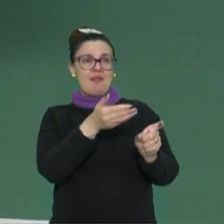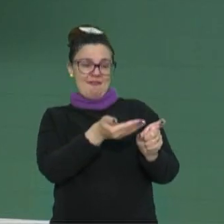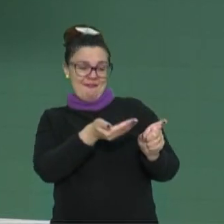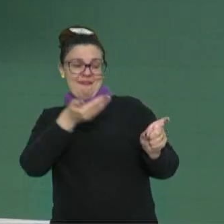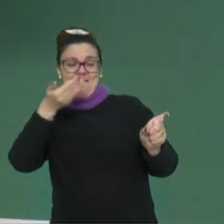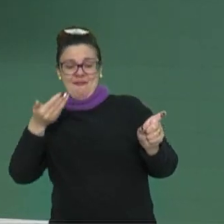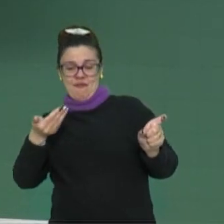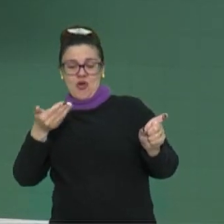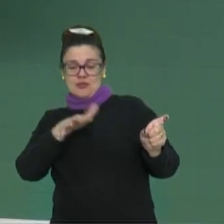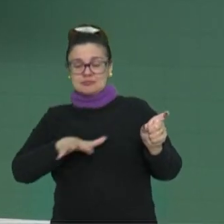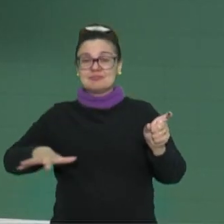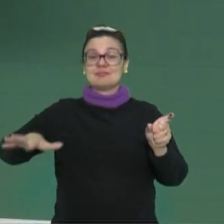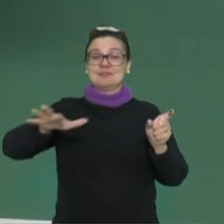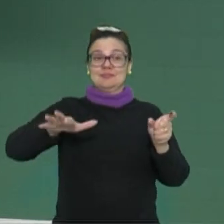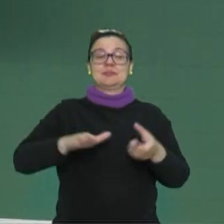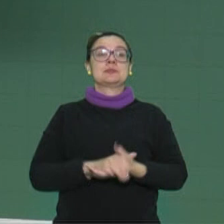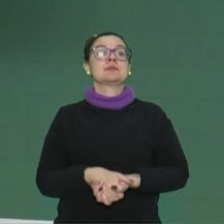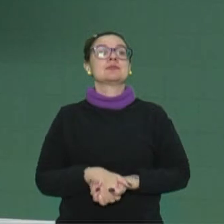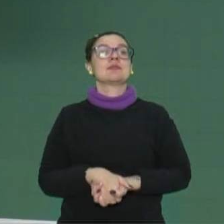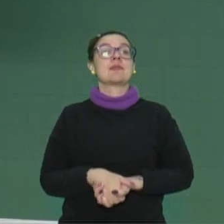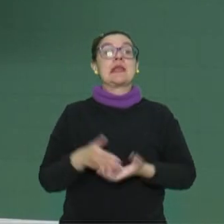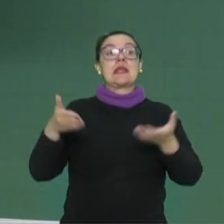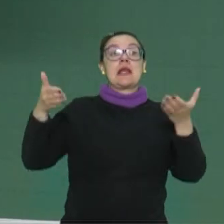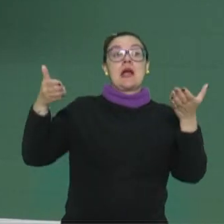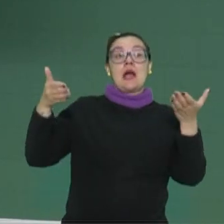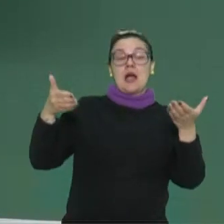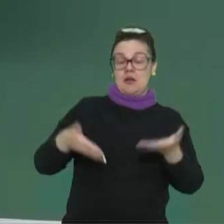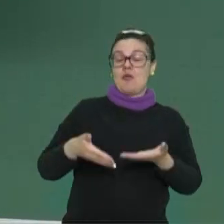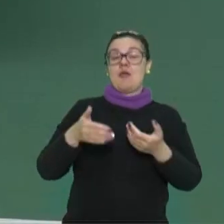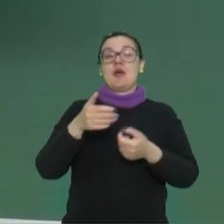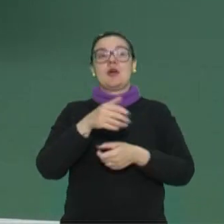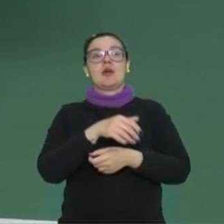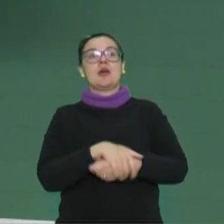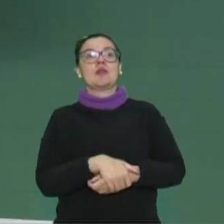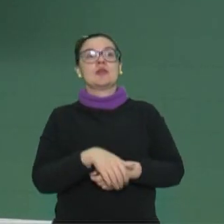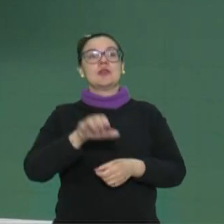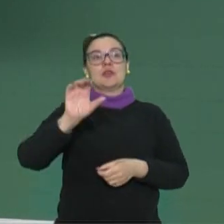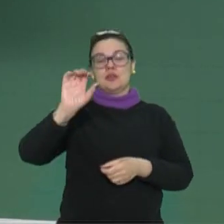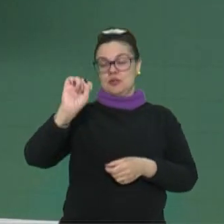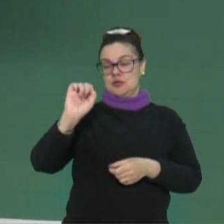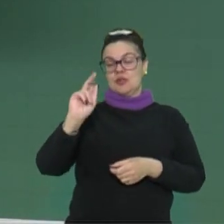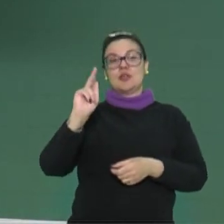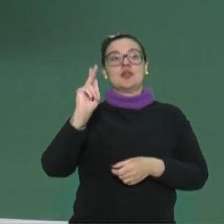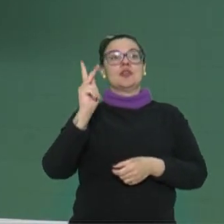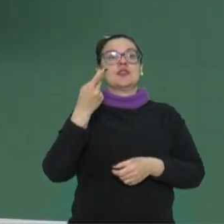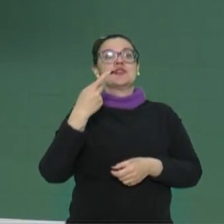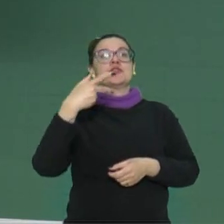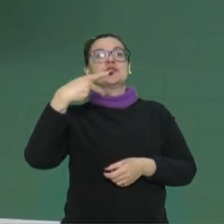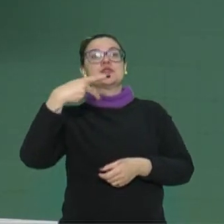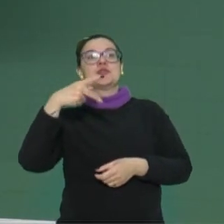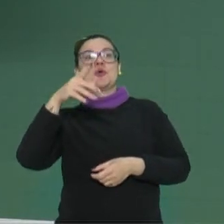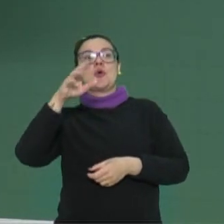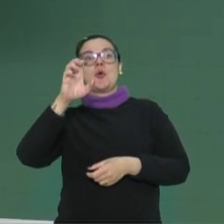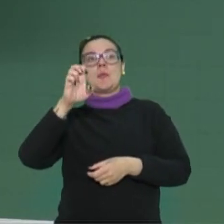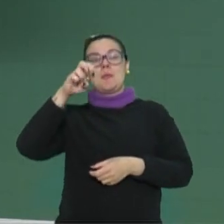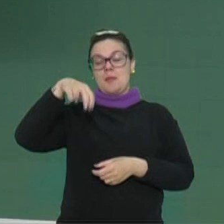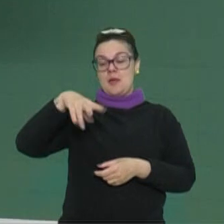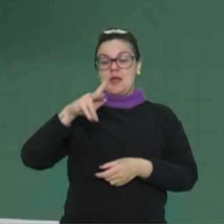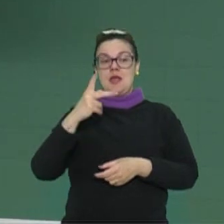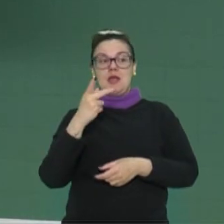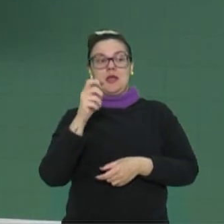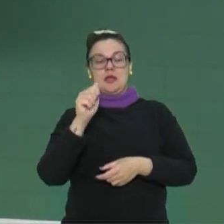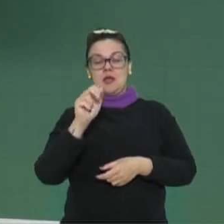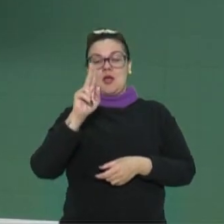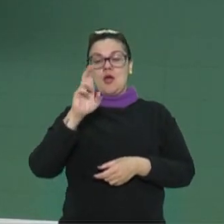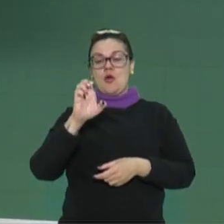da coletividade. Chegamos no Schopenhauer, Arthur Schopenhauer, vontade e representação. É um dos